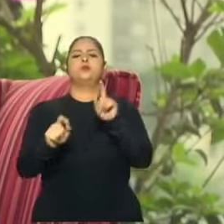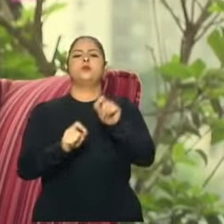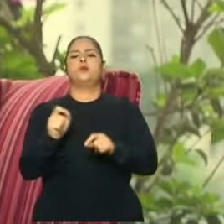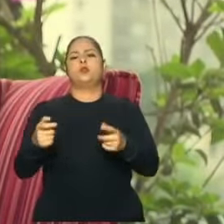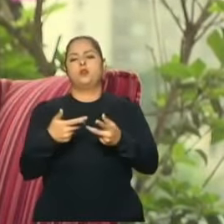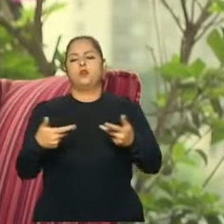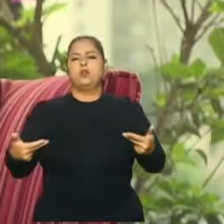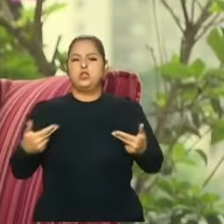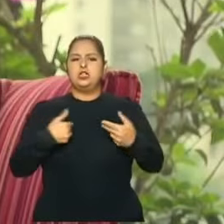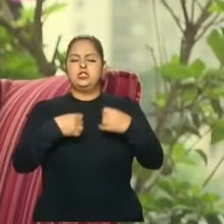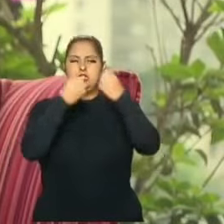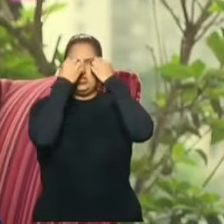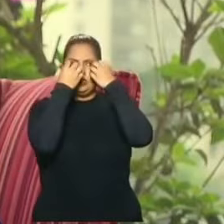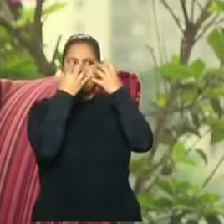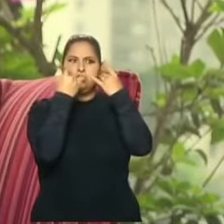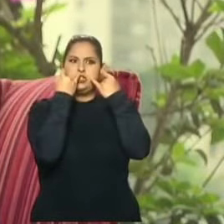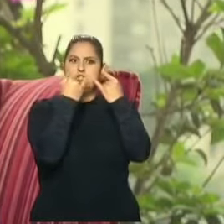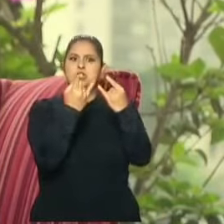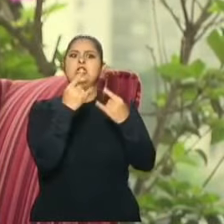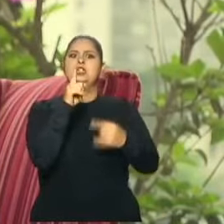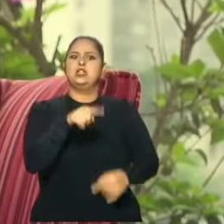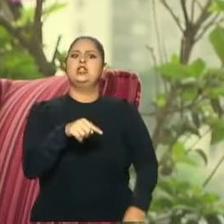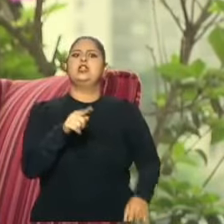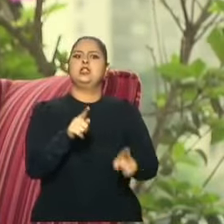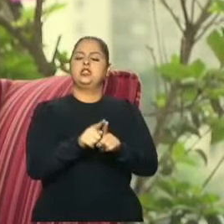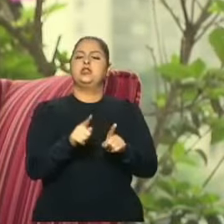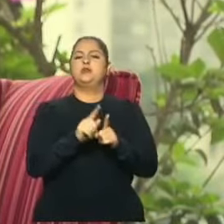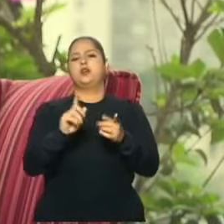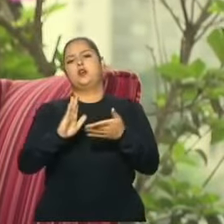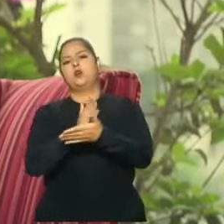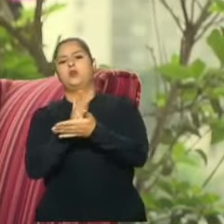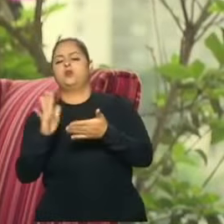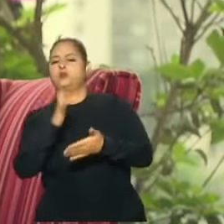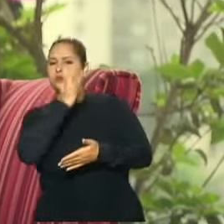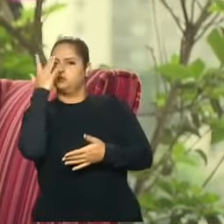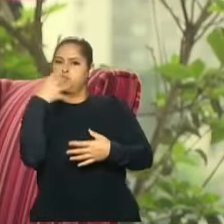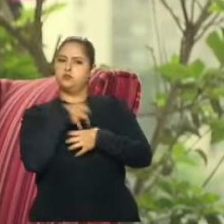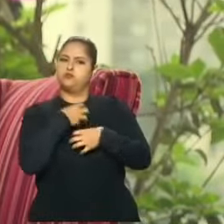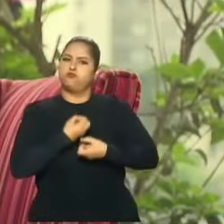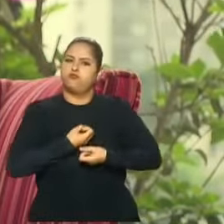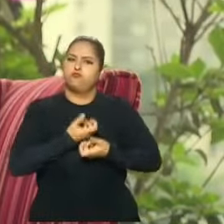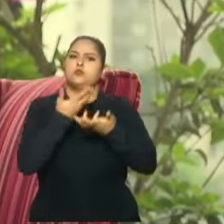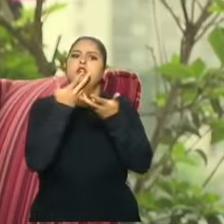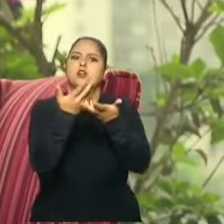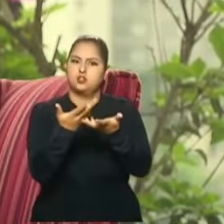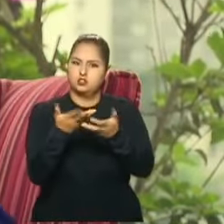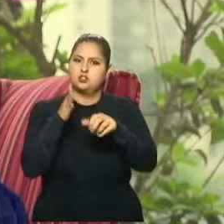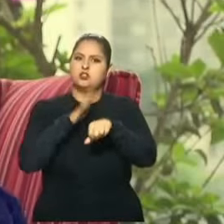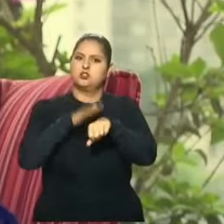chamaram muita atenção. Alguns intérpretes muito